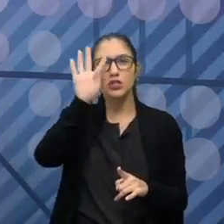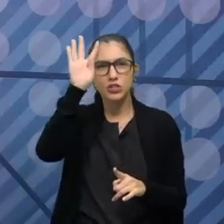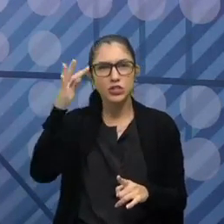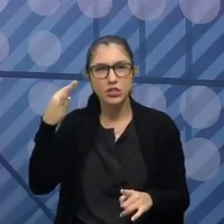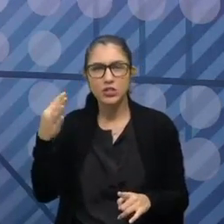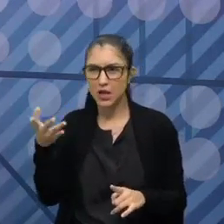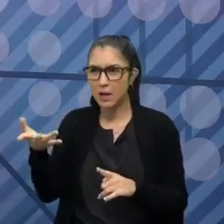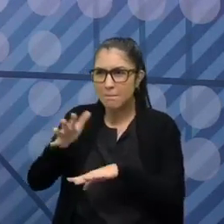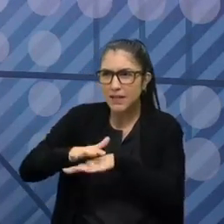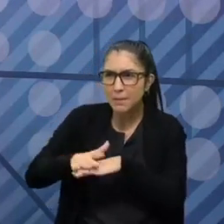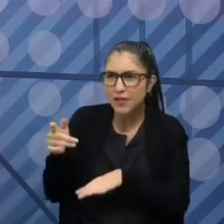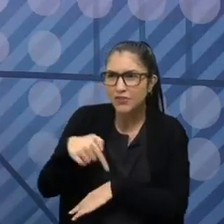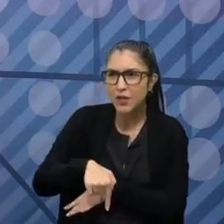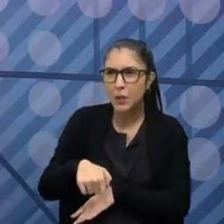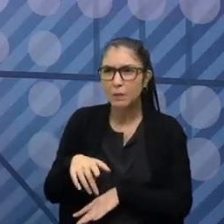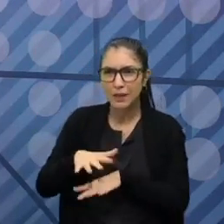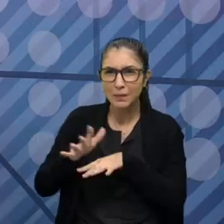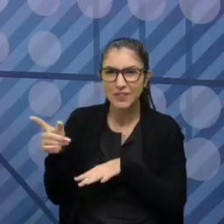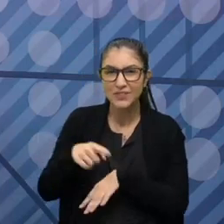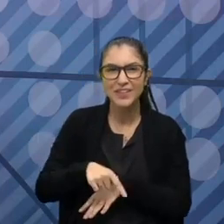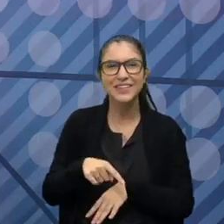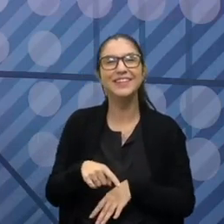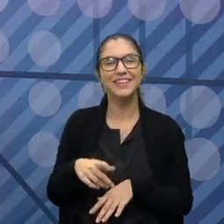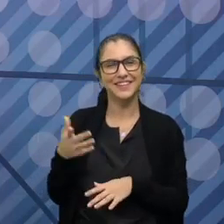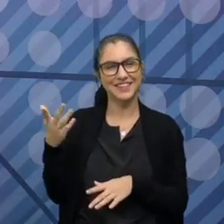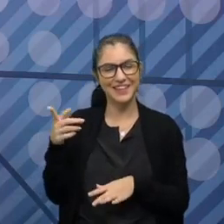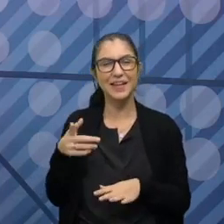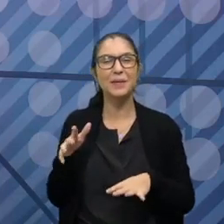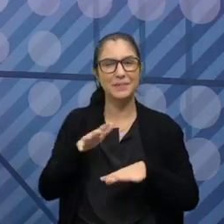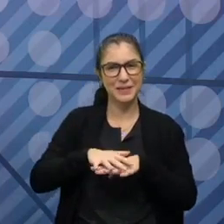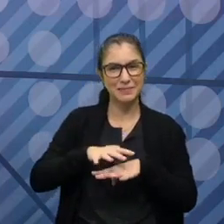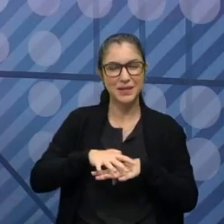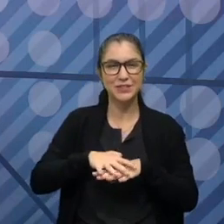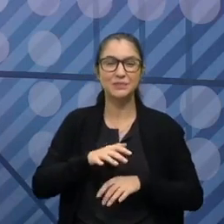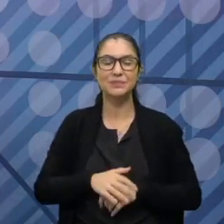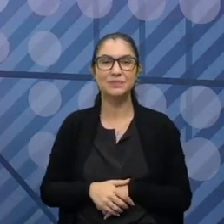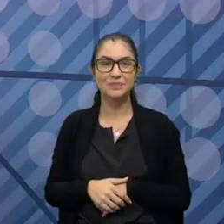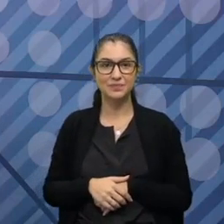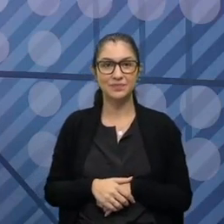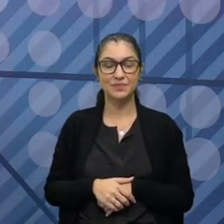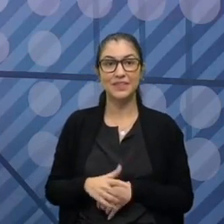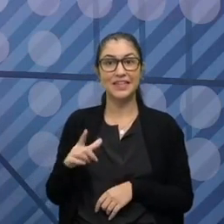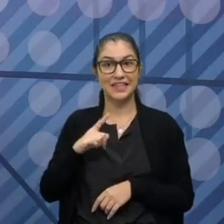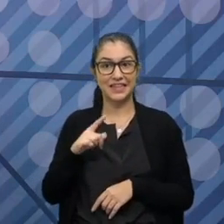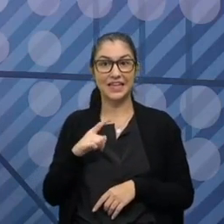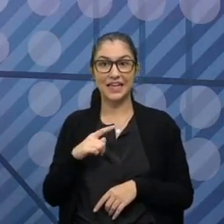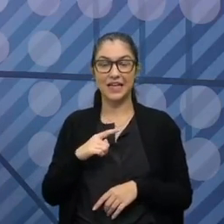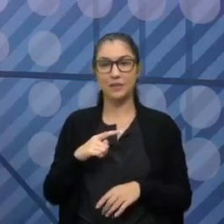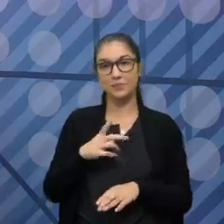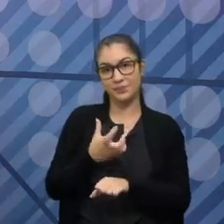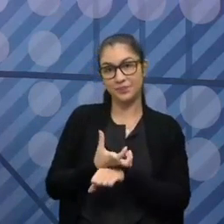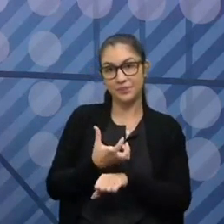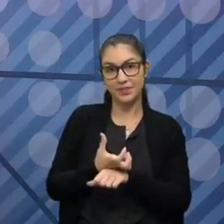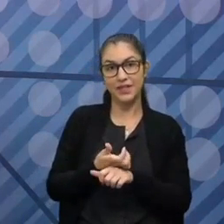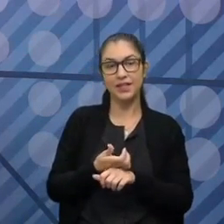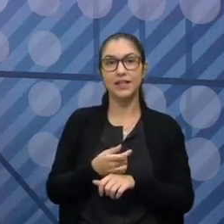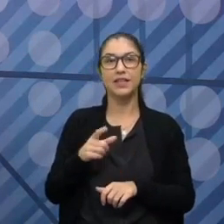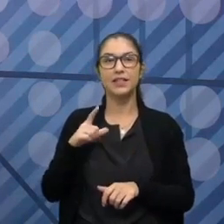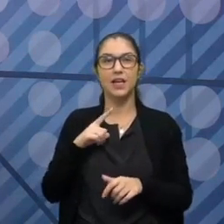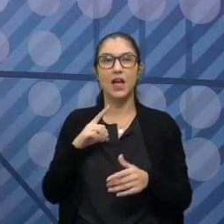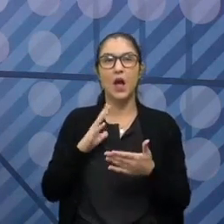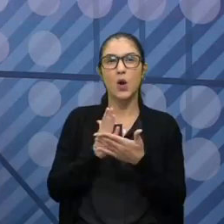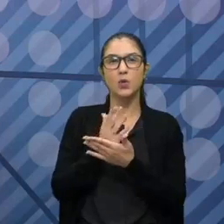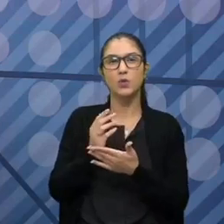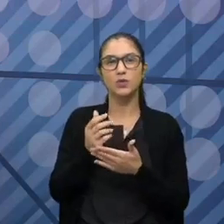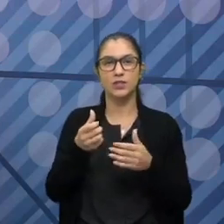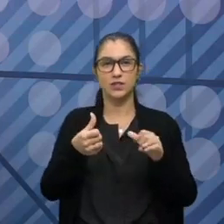matemática veio? Matemática veio, tá? Então, matemática. Aí nós temos química. Química nós usamos sinais, tem um